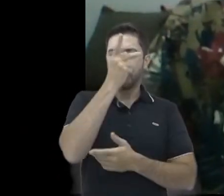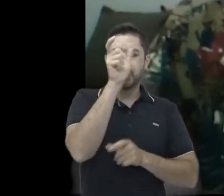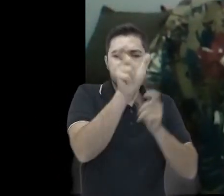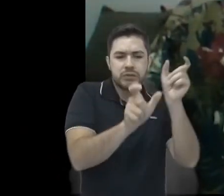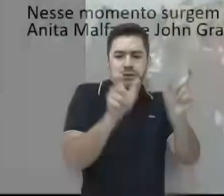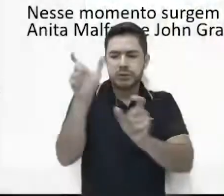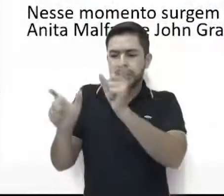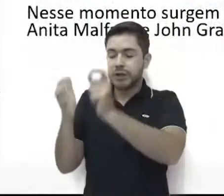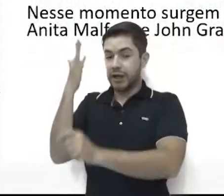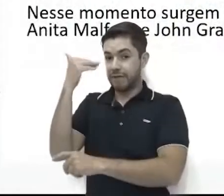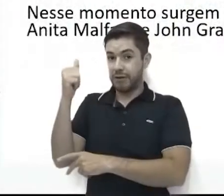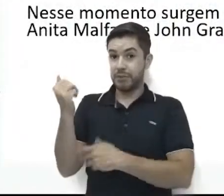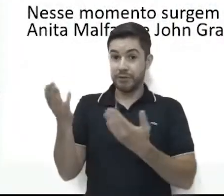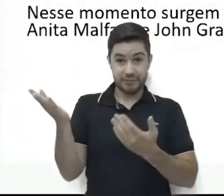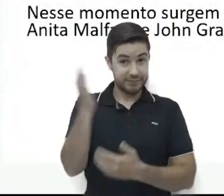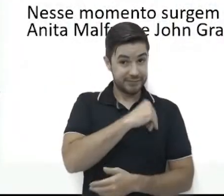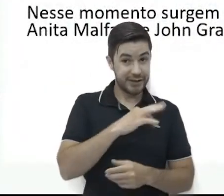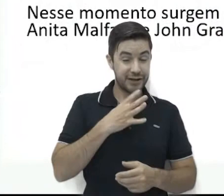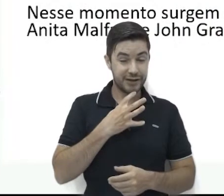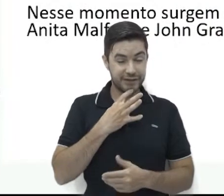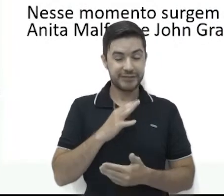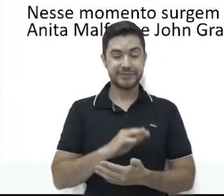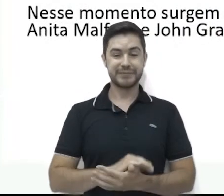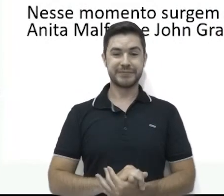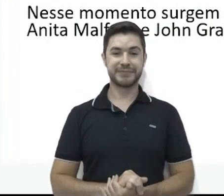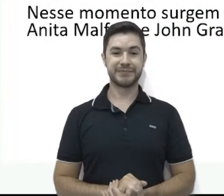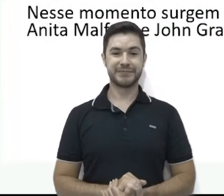obra desses artistas. Vamos lá?